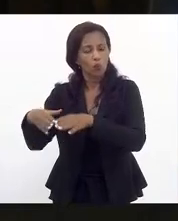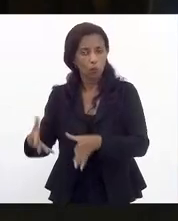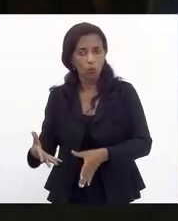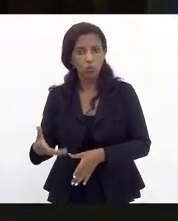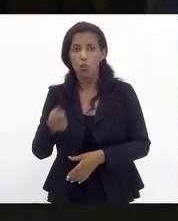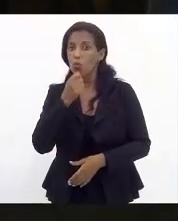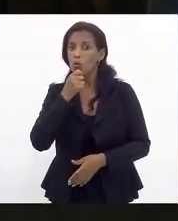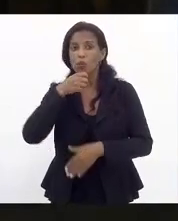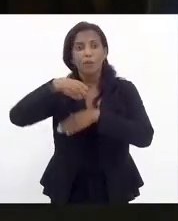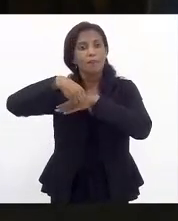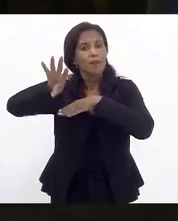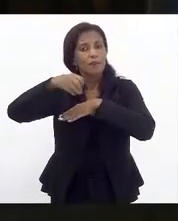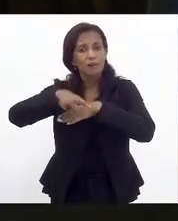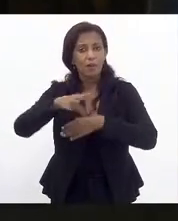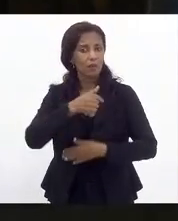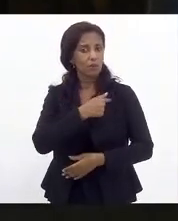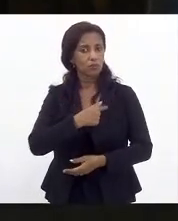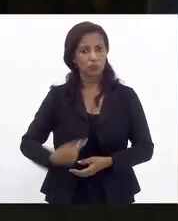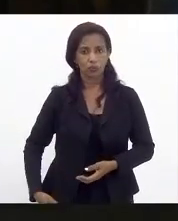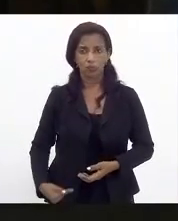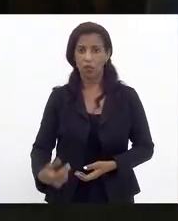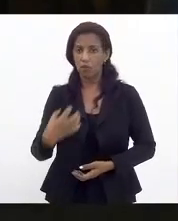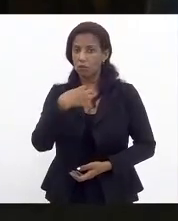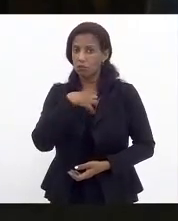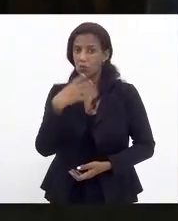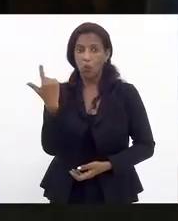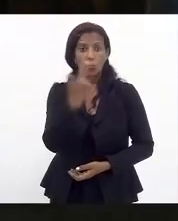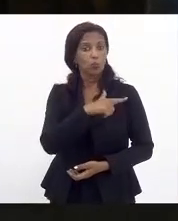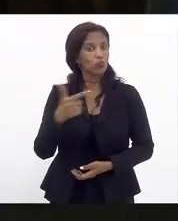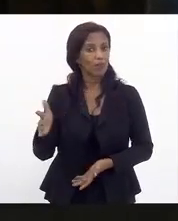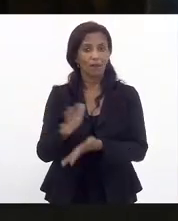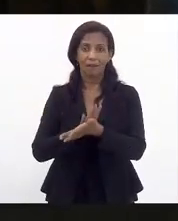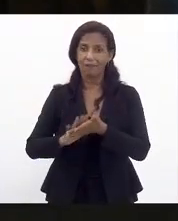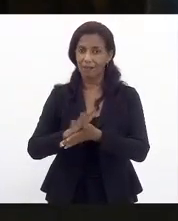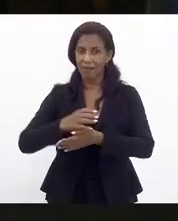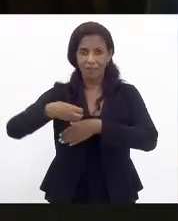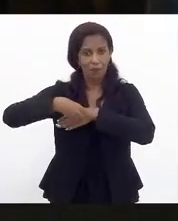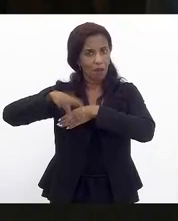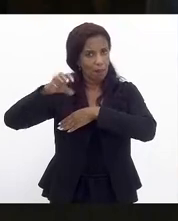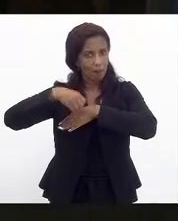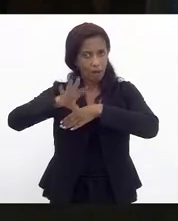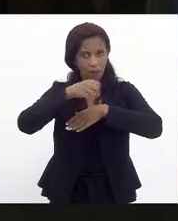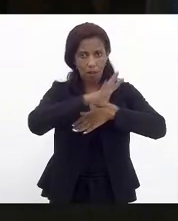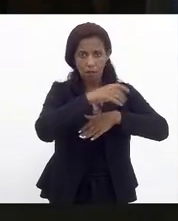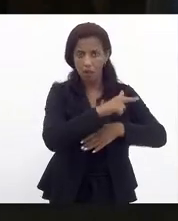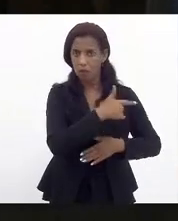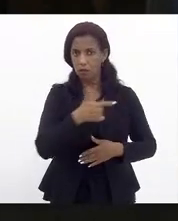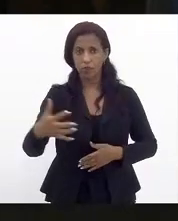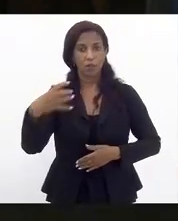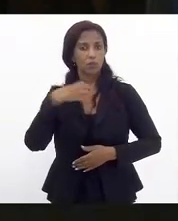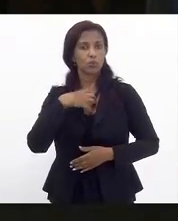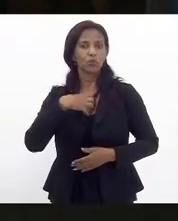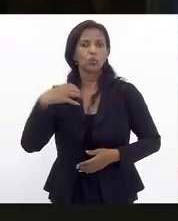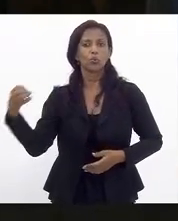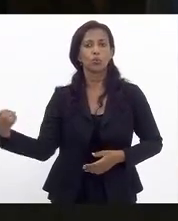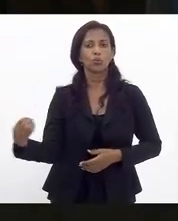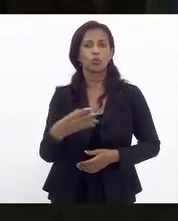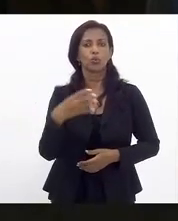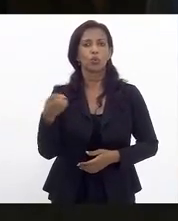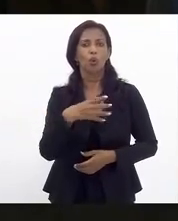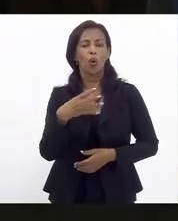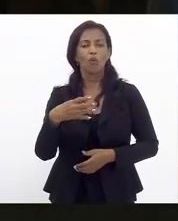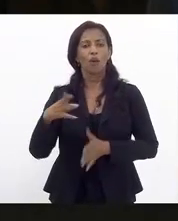haverá a mensagem do governo nesse sentido não há nenhuma mensagem no governo no sentido de novos de